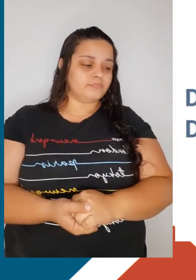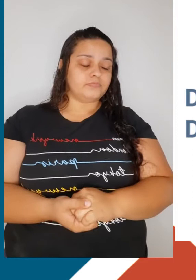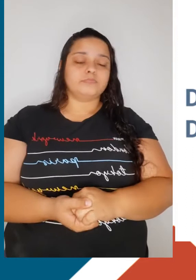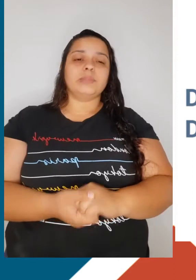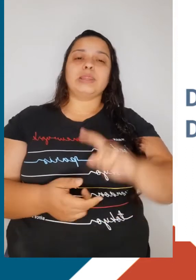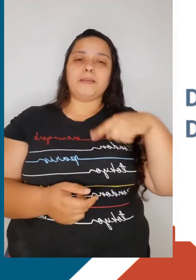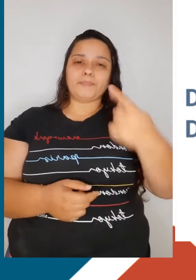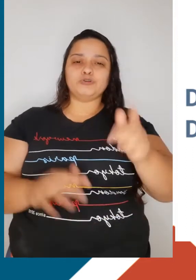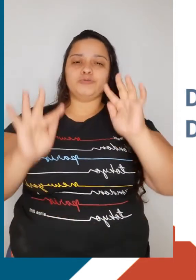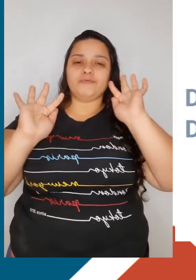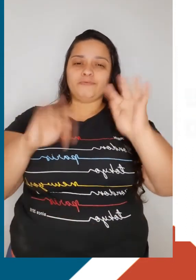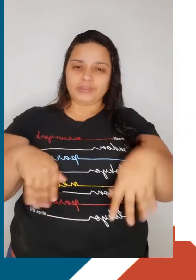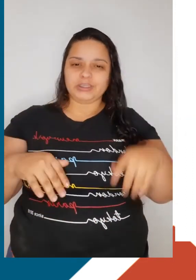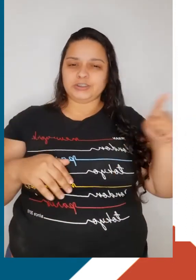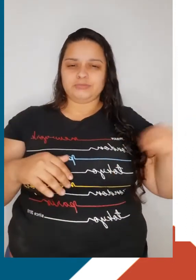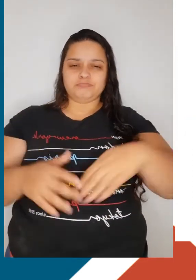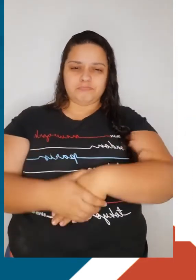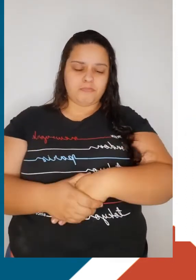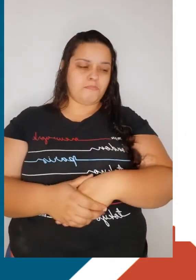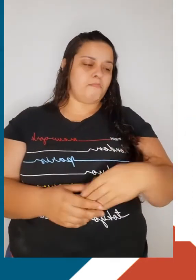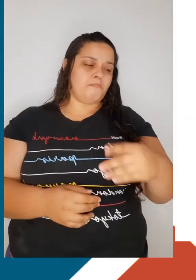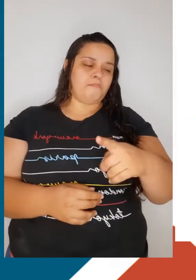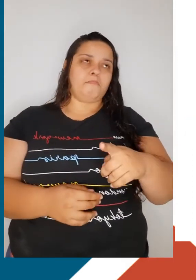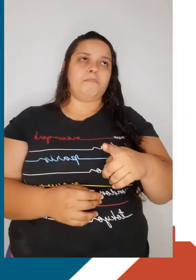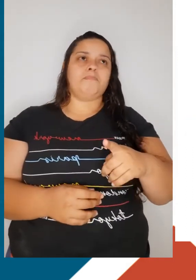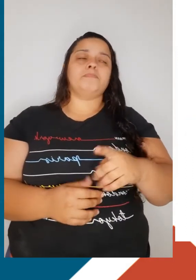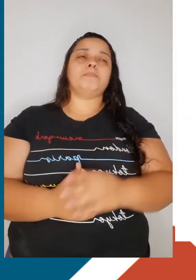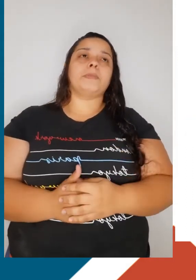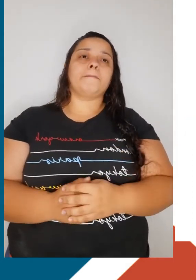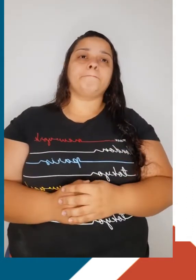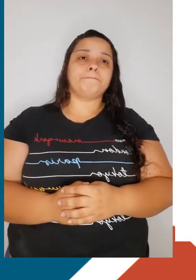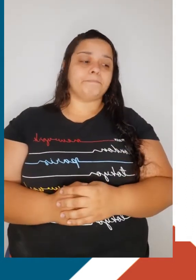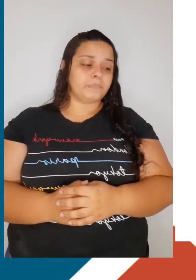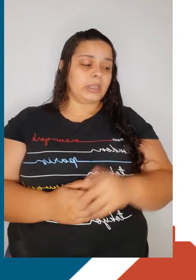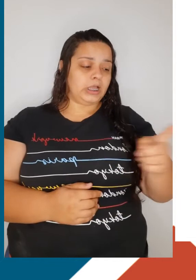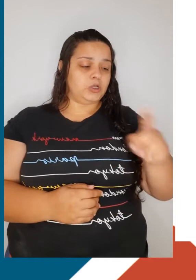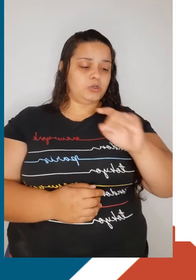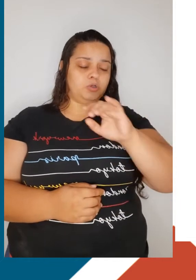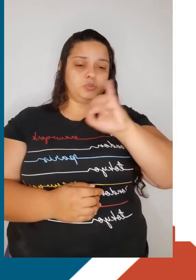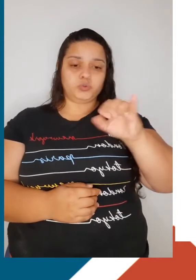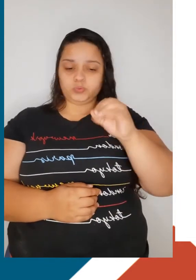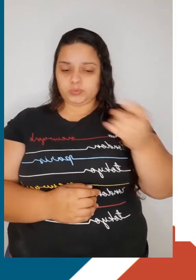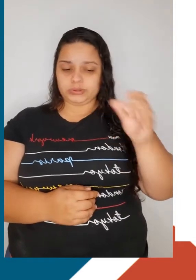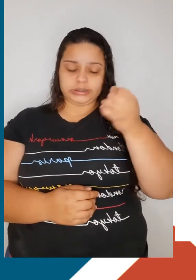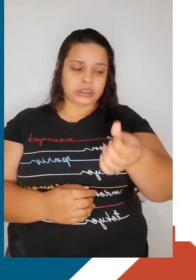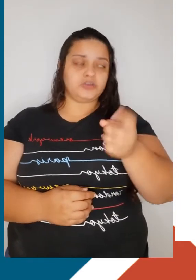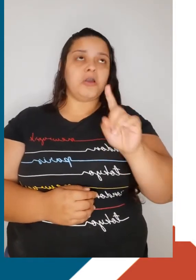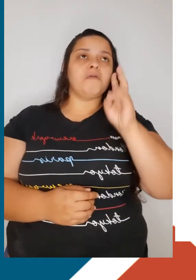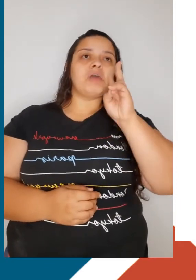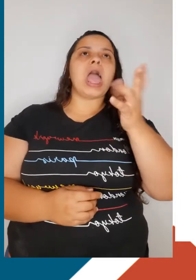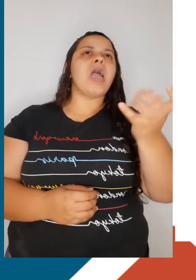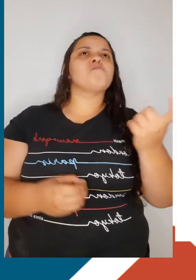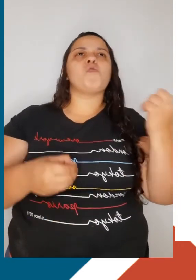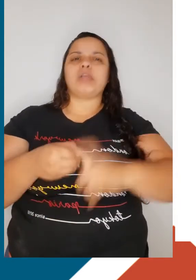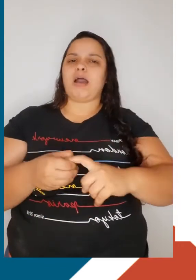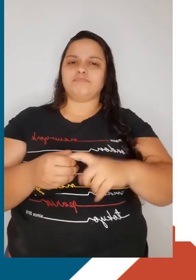após o fim das invasões napoleônicas, com a derrota do imperador francês, neste ano, em 1815, Dom João VI e a alta nobreza não